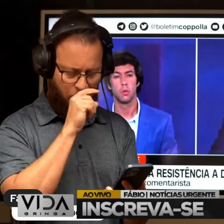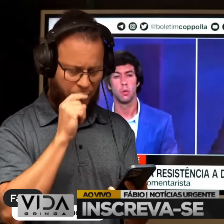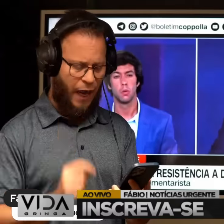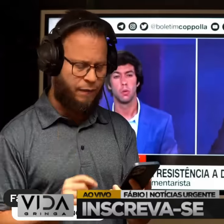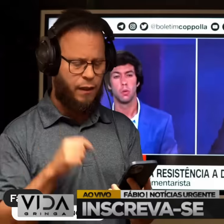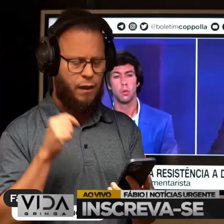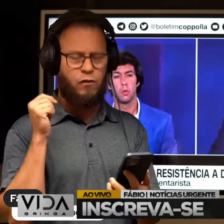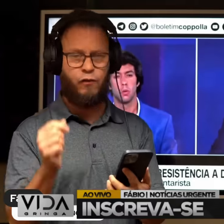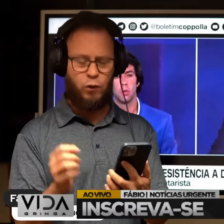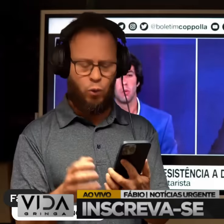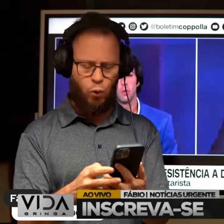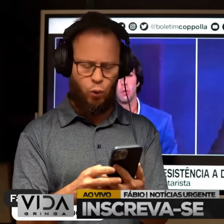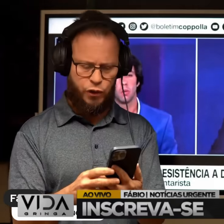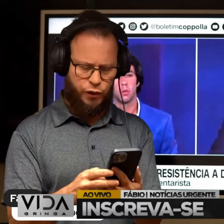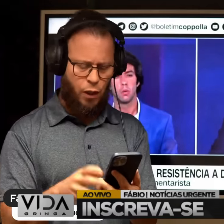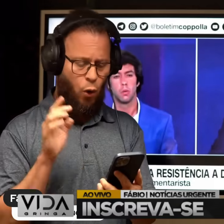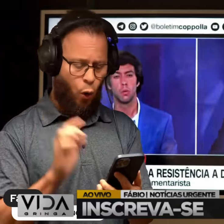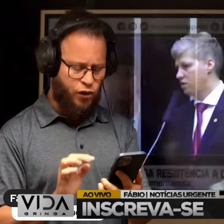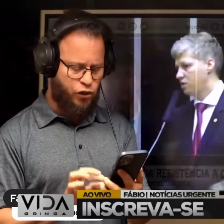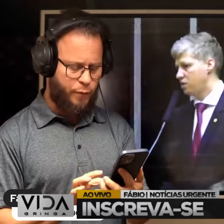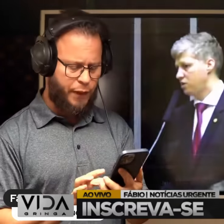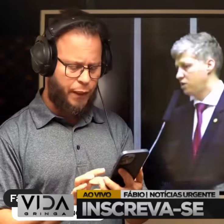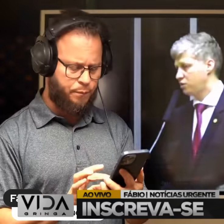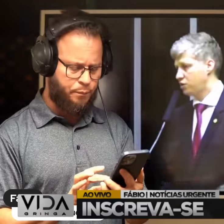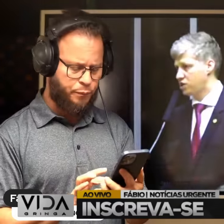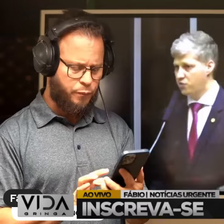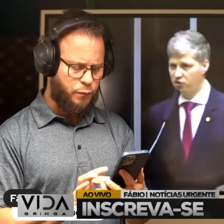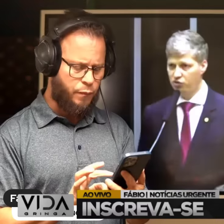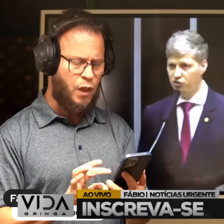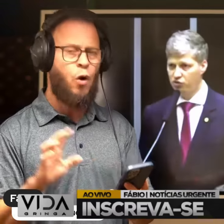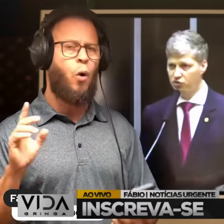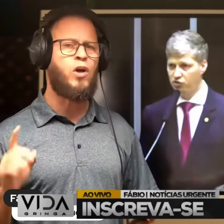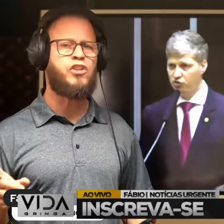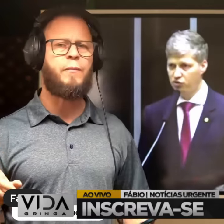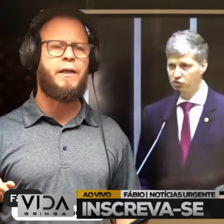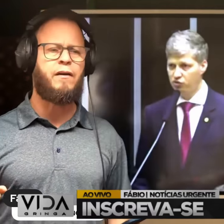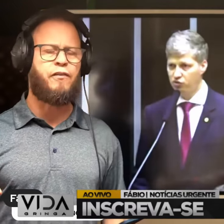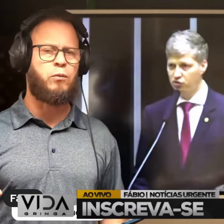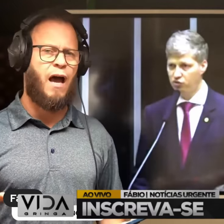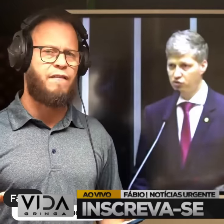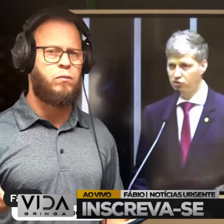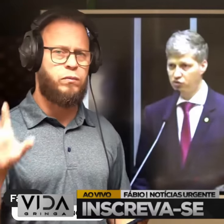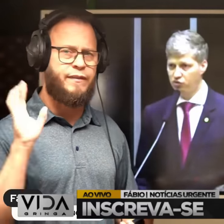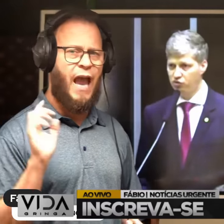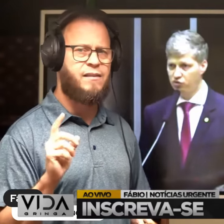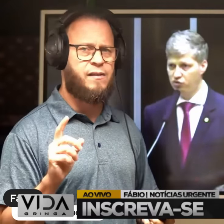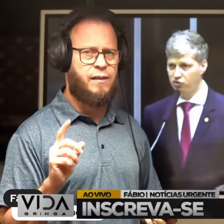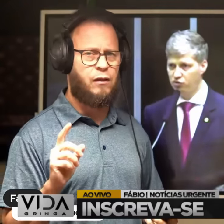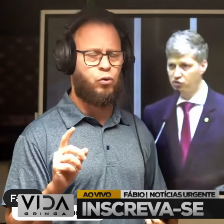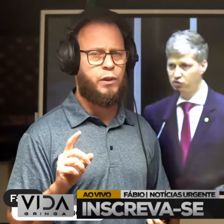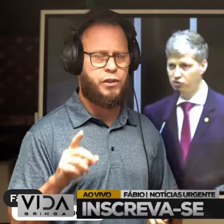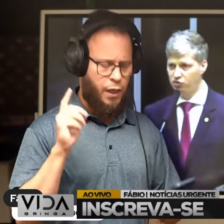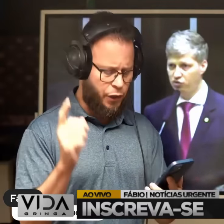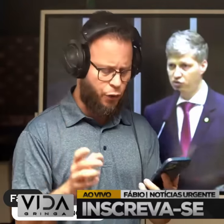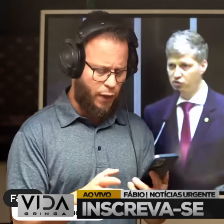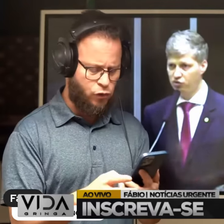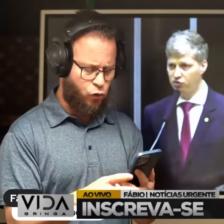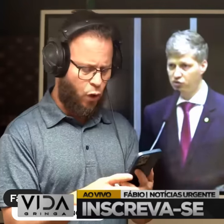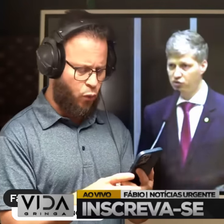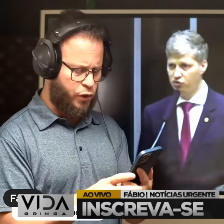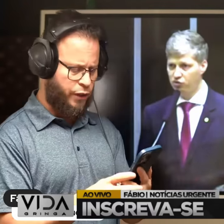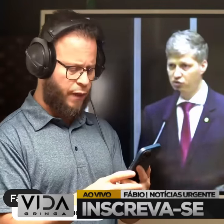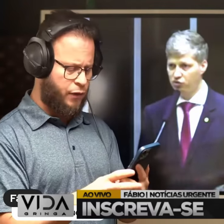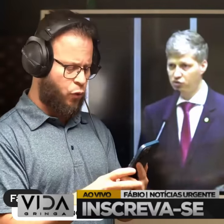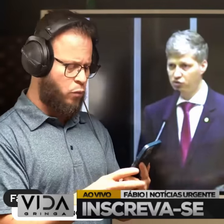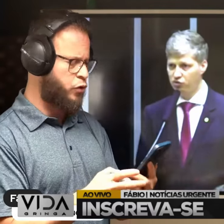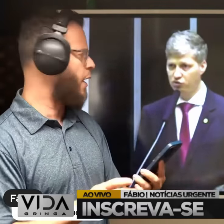Marcel Van Hatten falou hoje, né? Hoje de manhã... Hoje de manhã faltavam 10 assinaturas. E olha só,